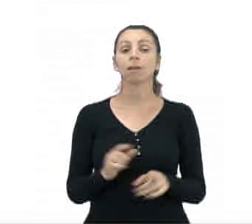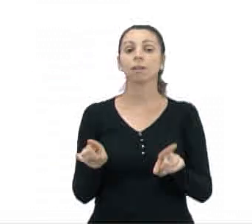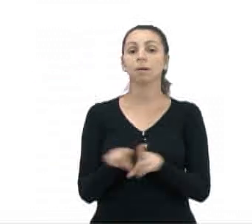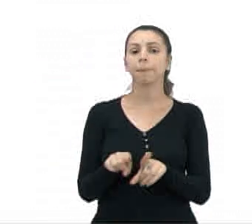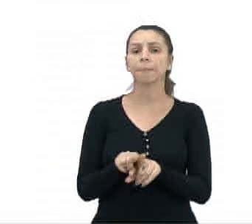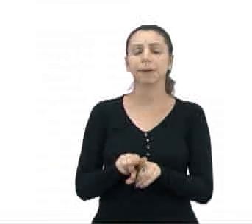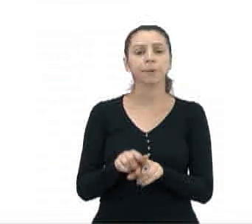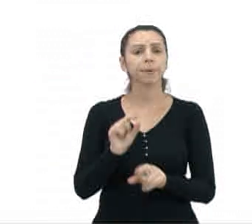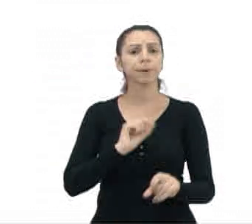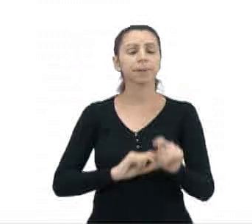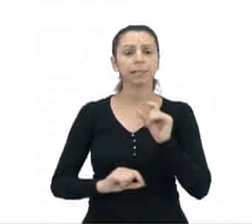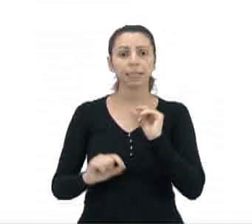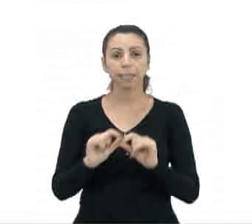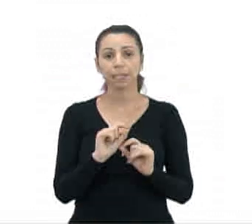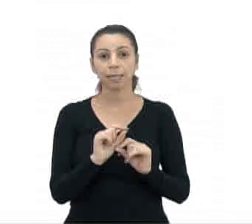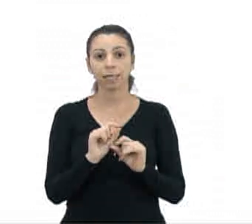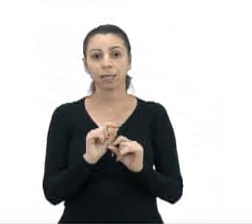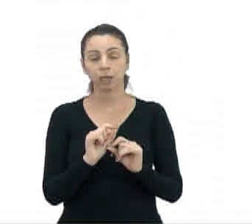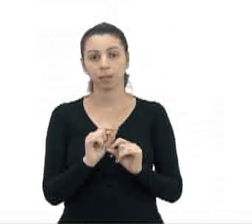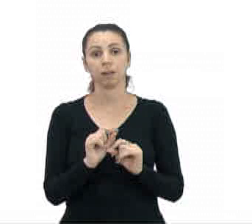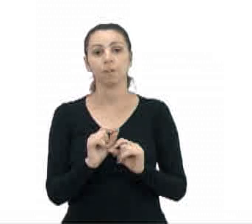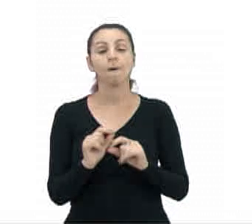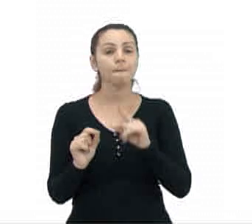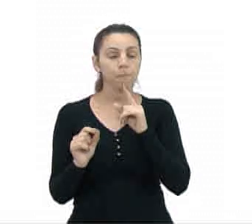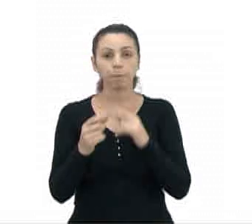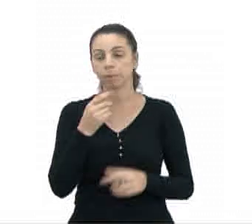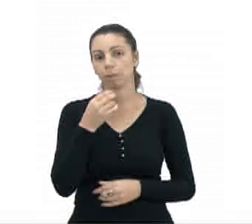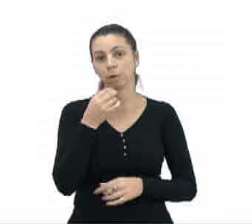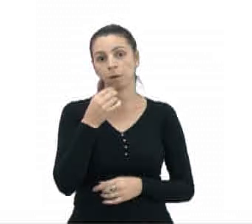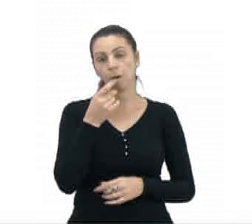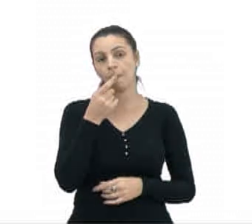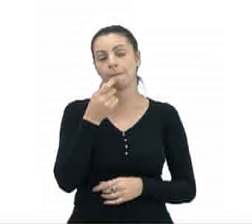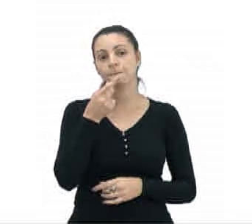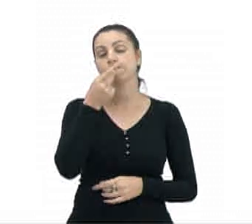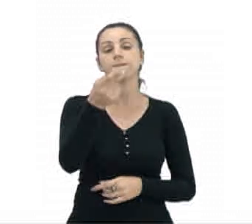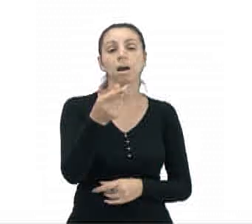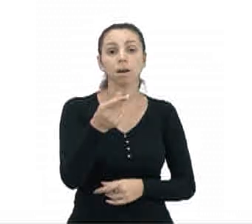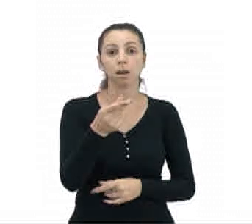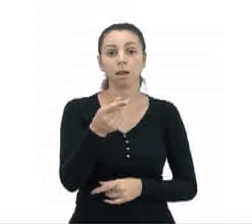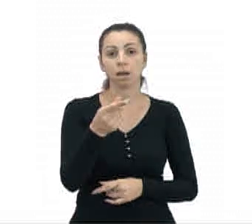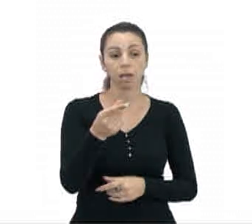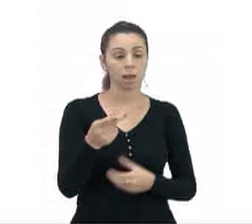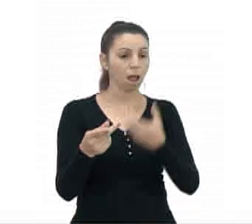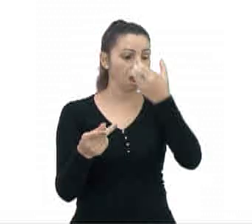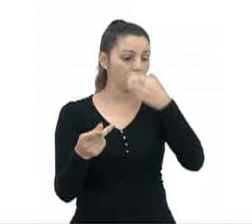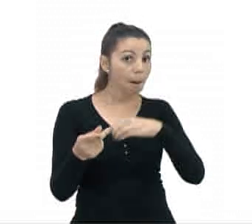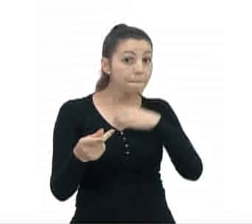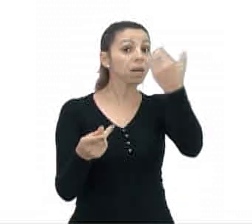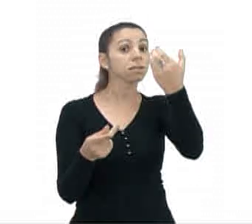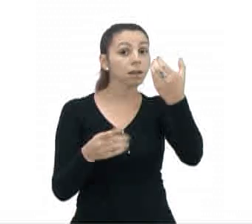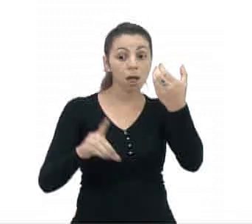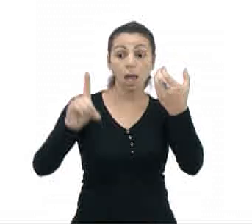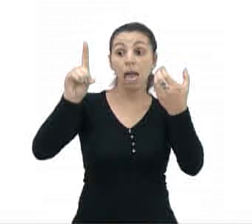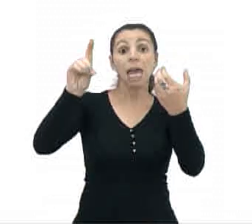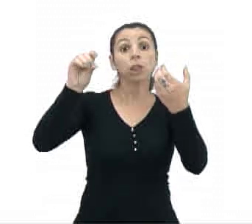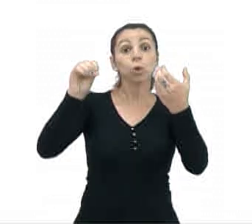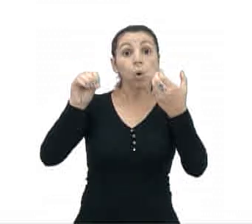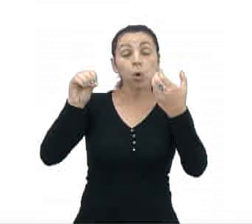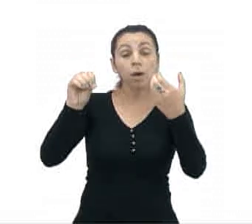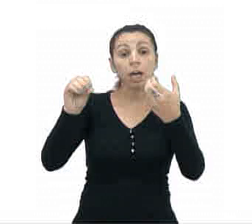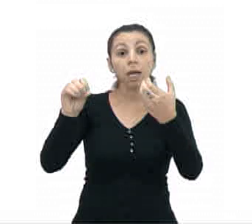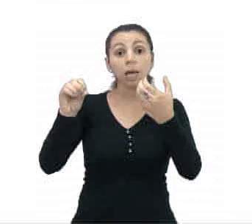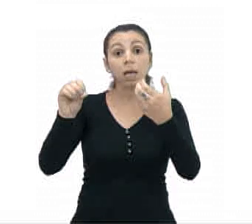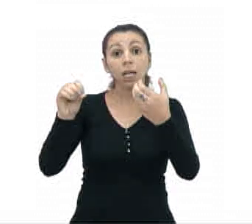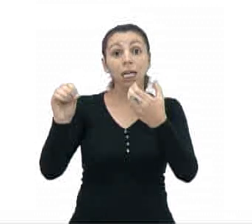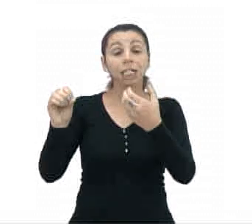Que quando você diz que alguma coisa é do fulano, essa maçã é do Cláudio, por exemplo, é posse, é dele,